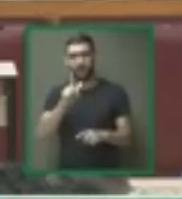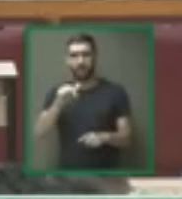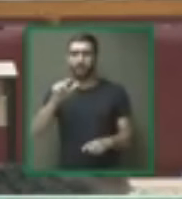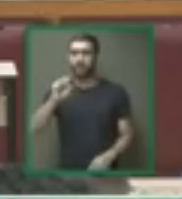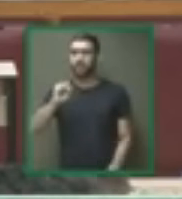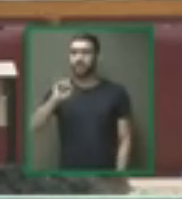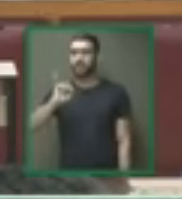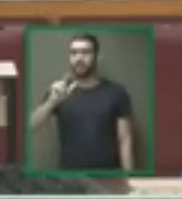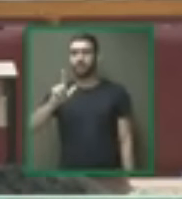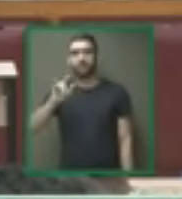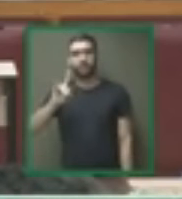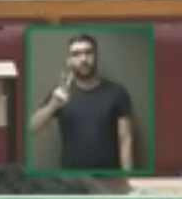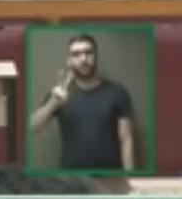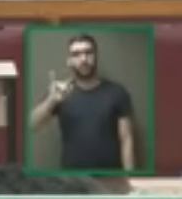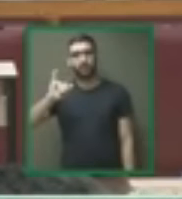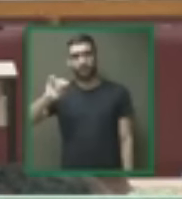né?